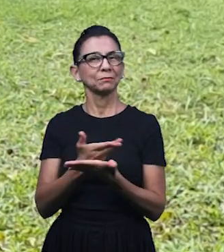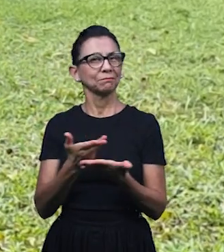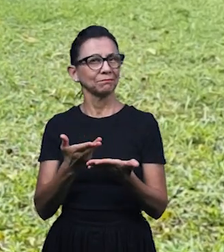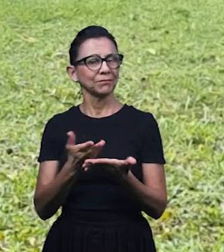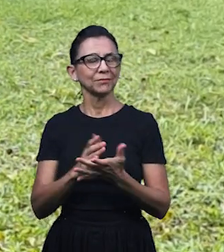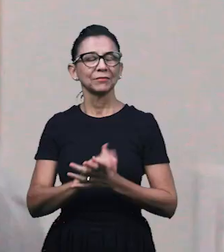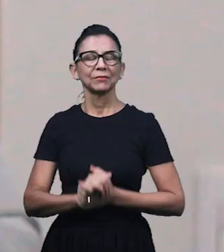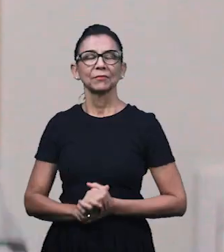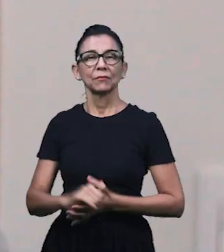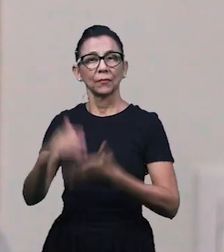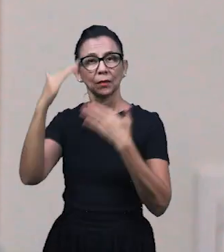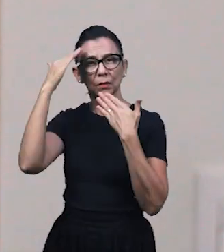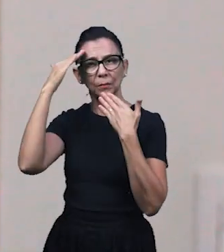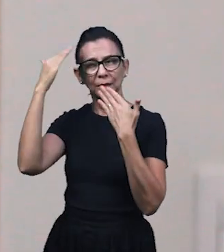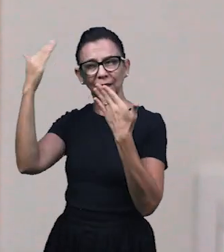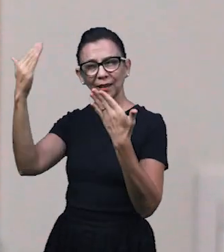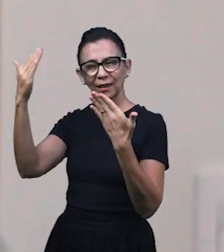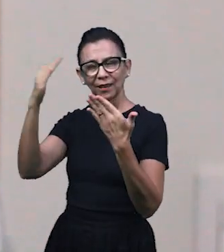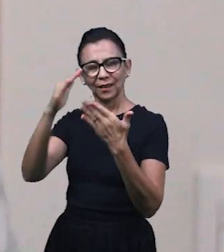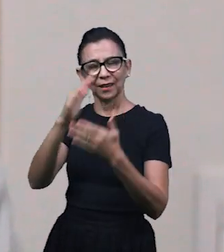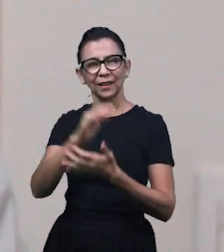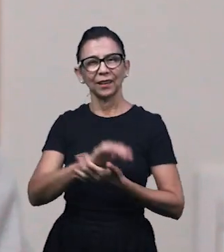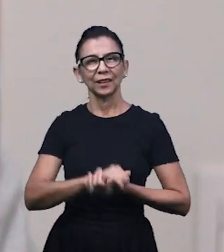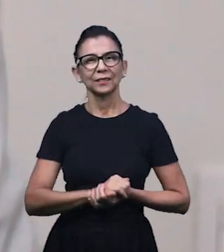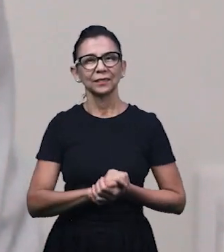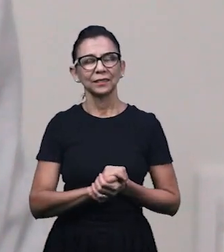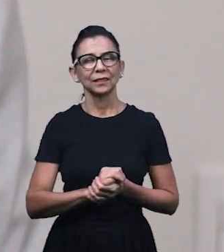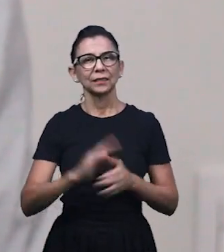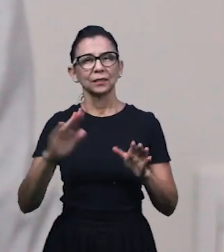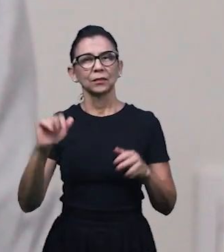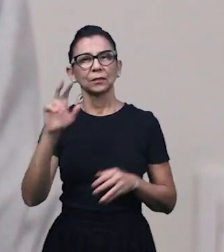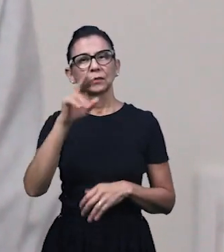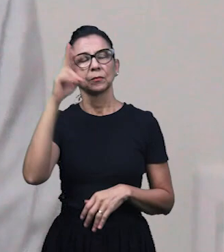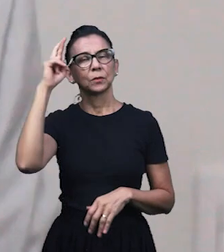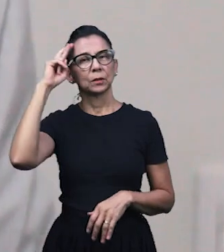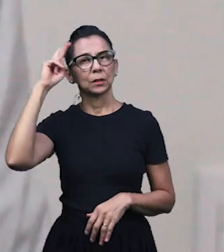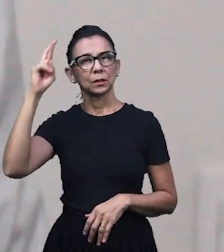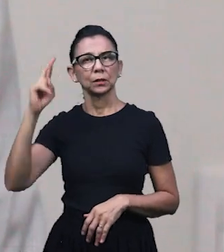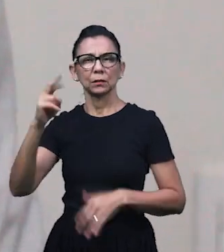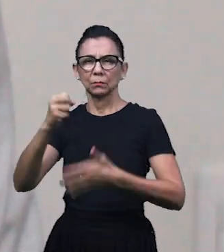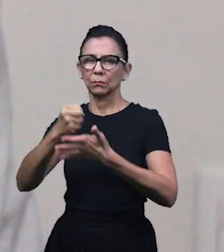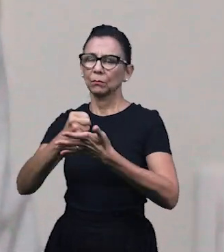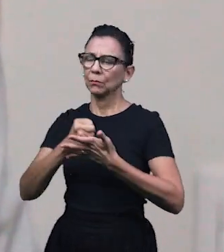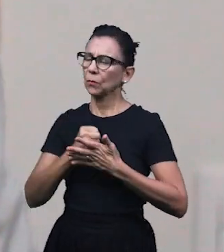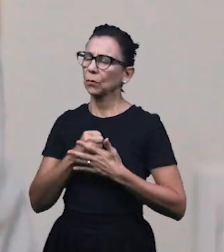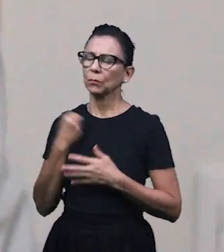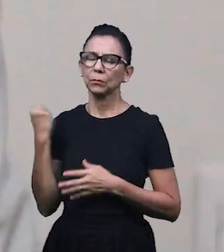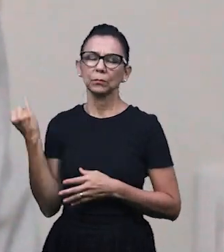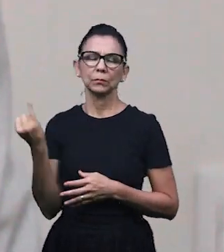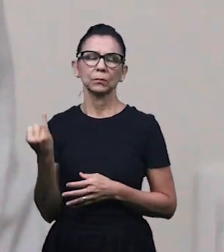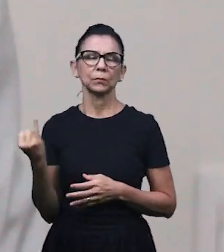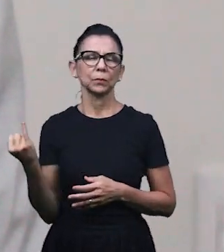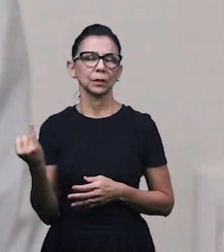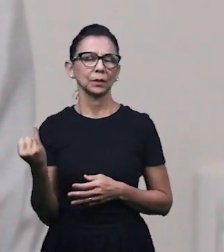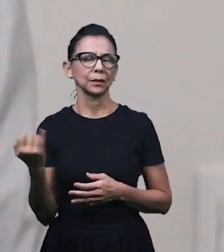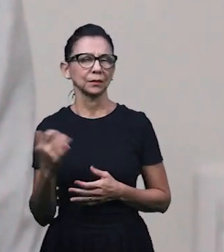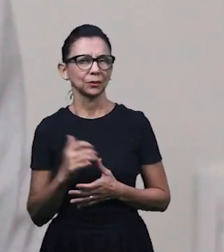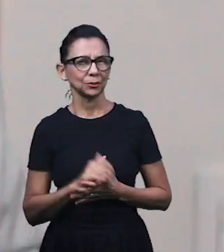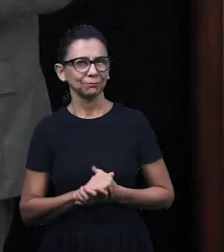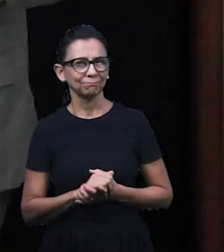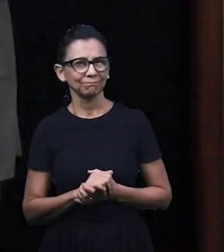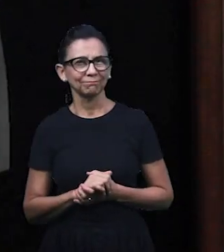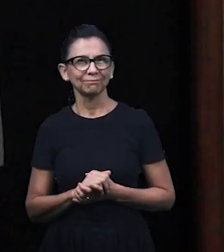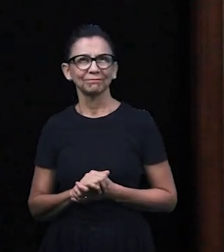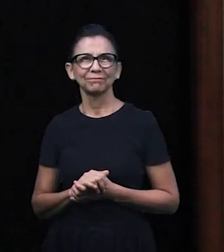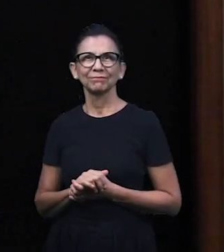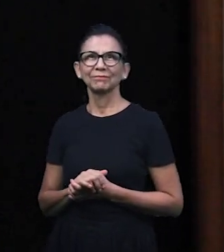a todos. Obrigado, Warner. Louvado seja o nome do Senhor. Sempre um apoio tão precioso para nós aqui do Manaim